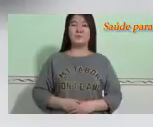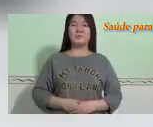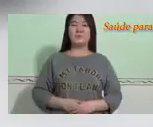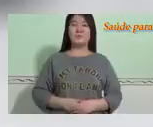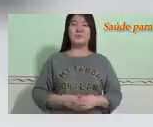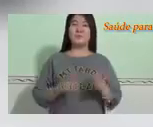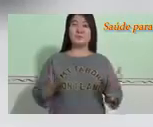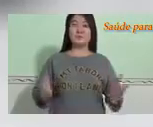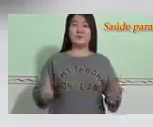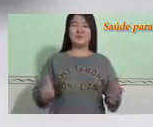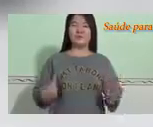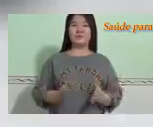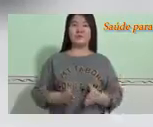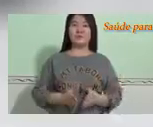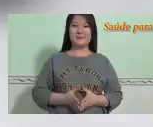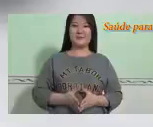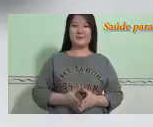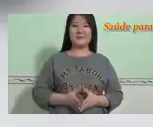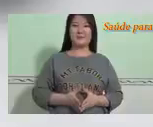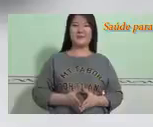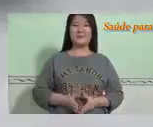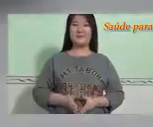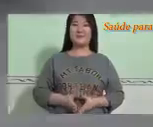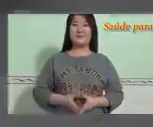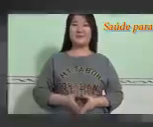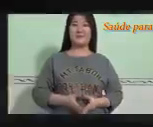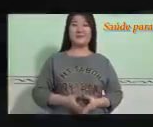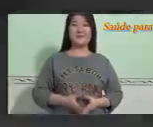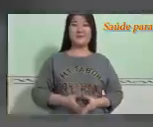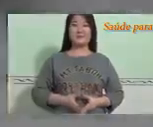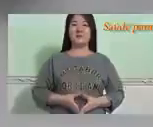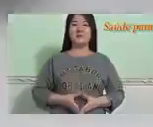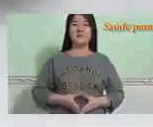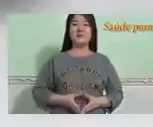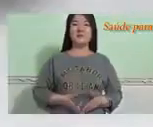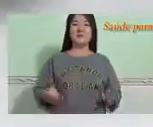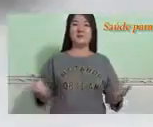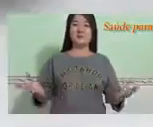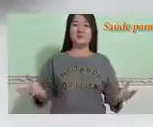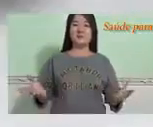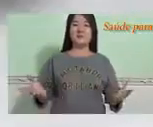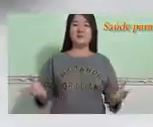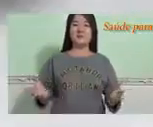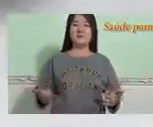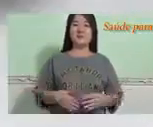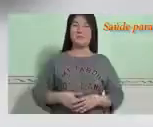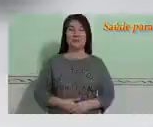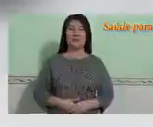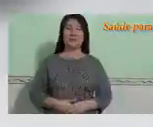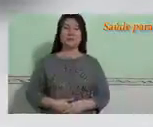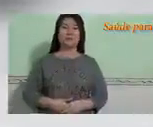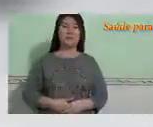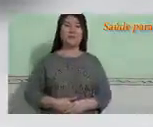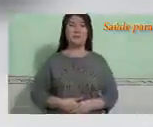Indicamos aqui algumas dicas que podem ser úteis por melhorar a qualidade de sono, que devem ser adotadas como novo estilo de